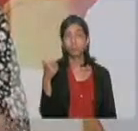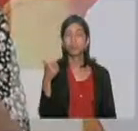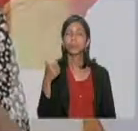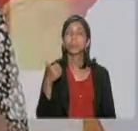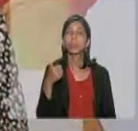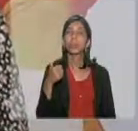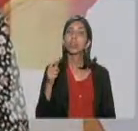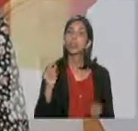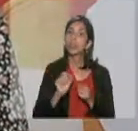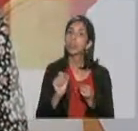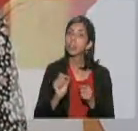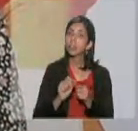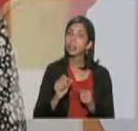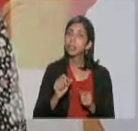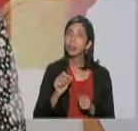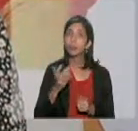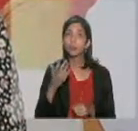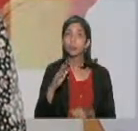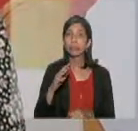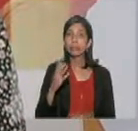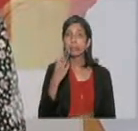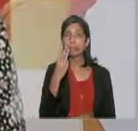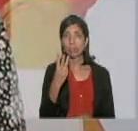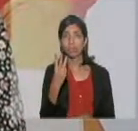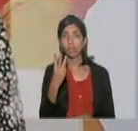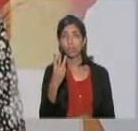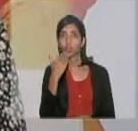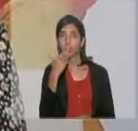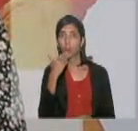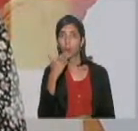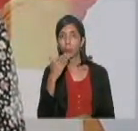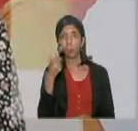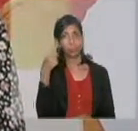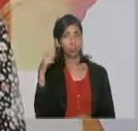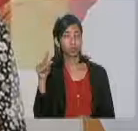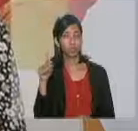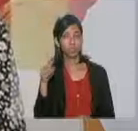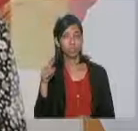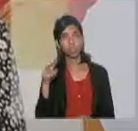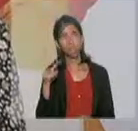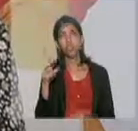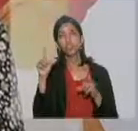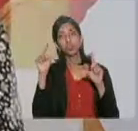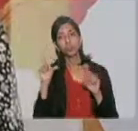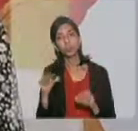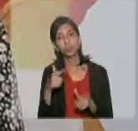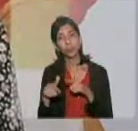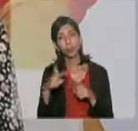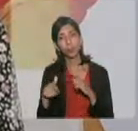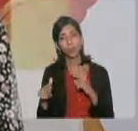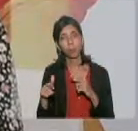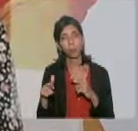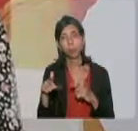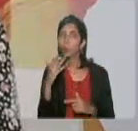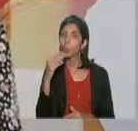né? Fazer pelo menos 3 refeições com a família durante a semana reduz o risco de transtorno